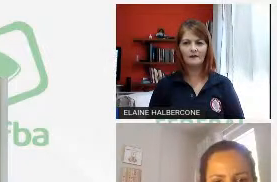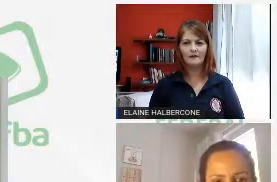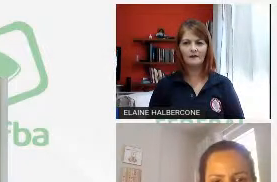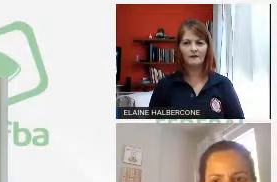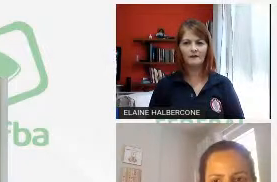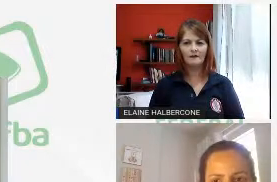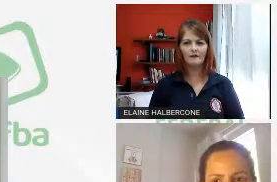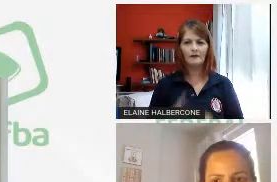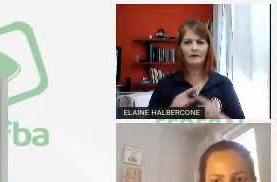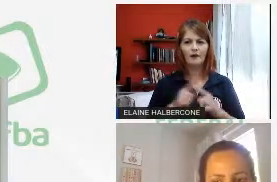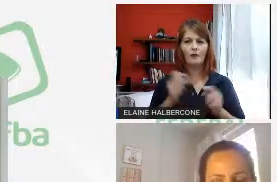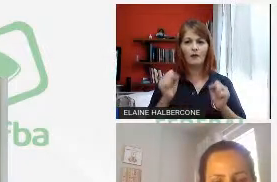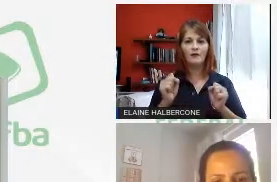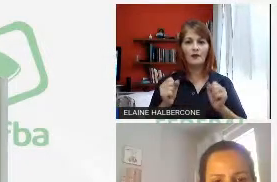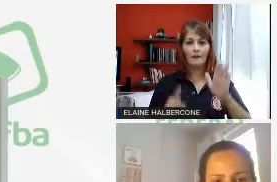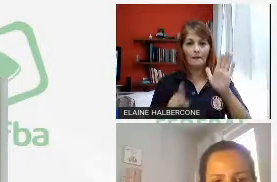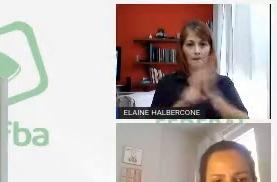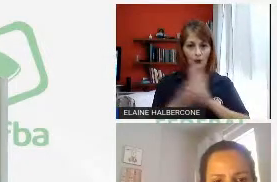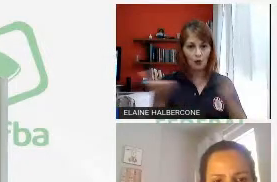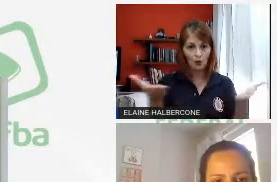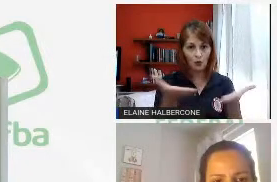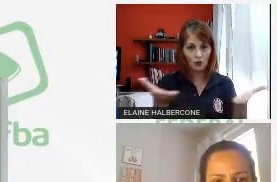Podemos fazer a pergunta, Silvia?